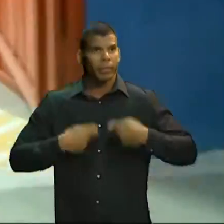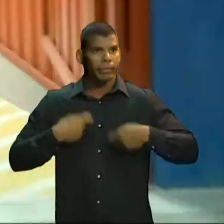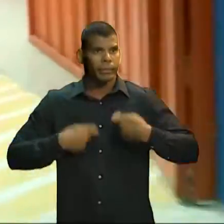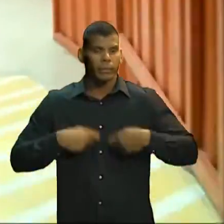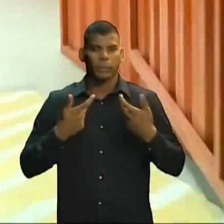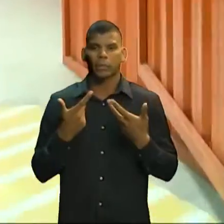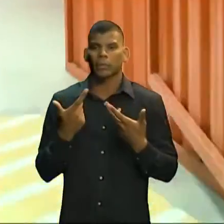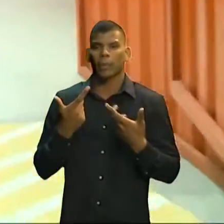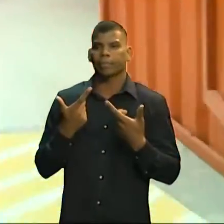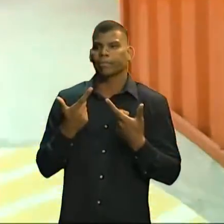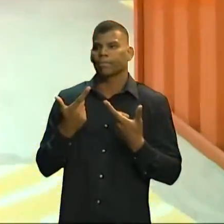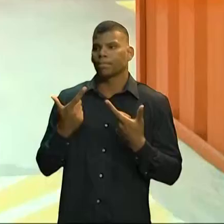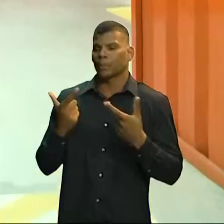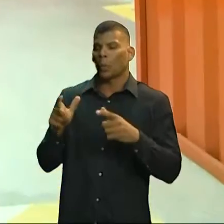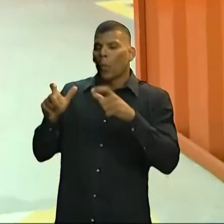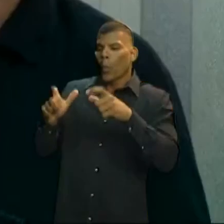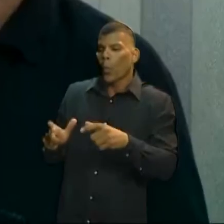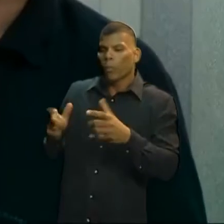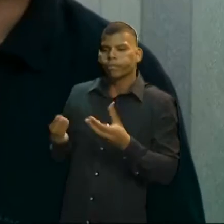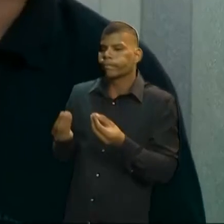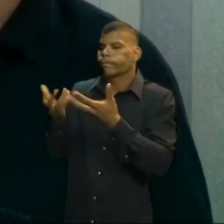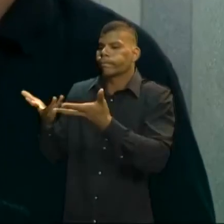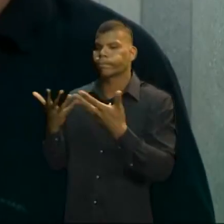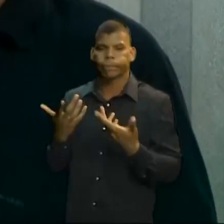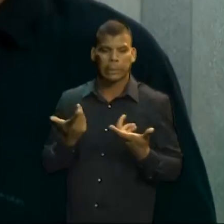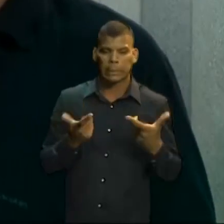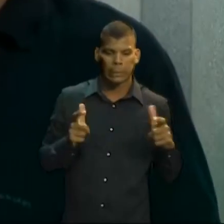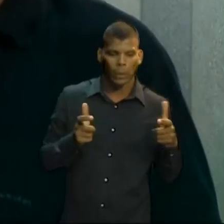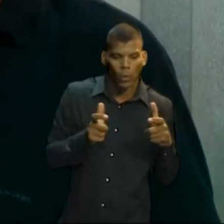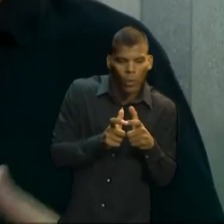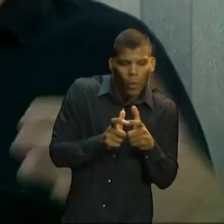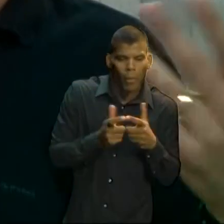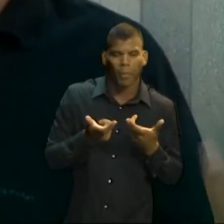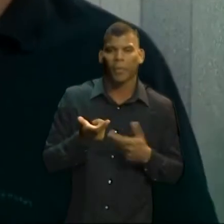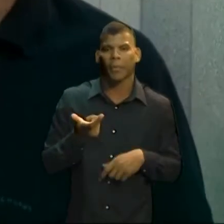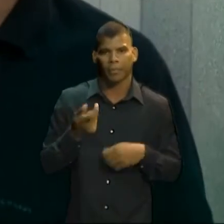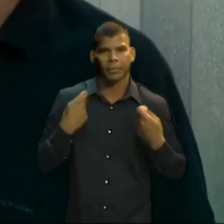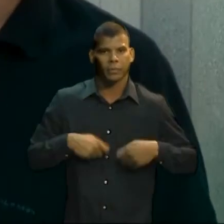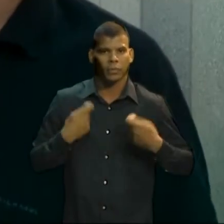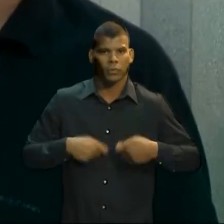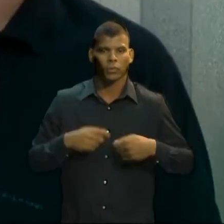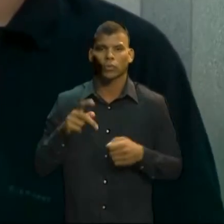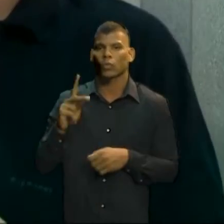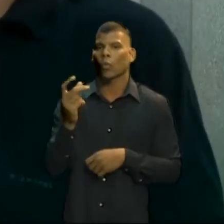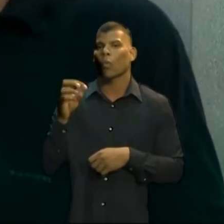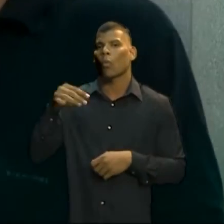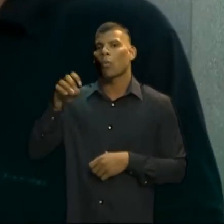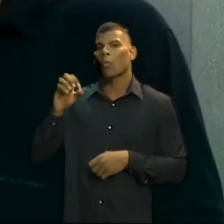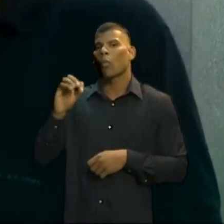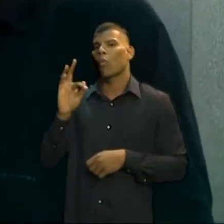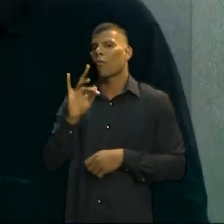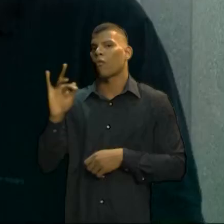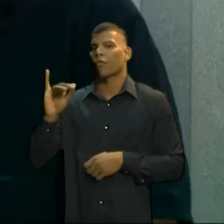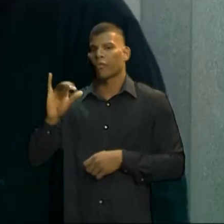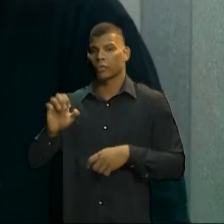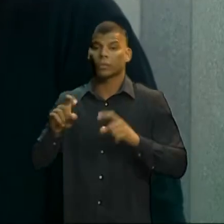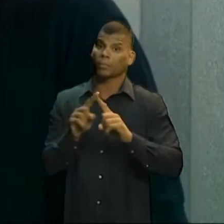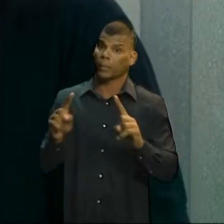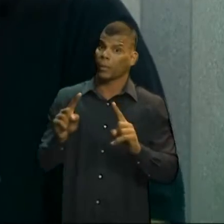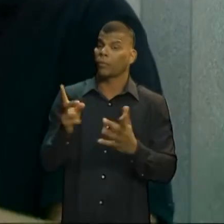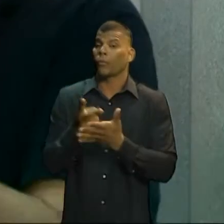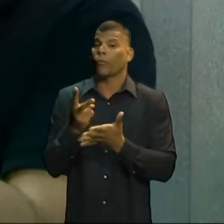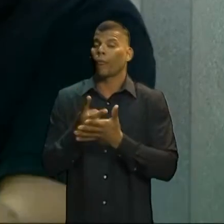seus imóveis, tiveram que reduzir equipe física e passaram a ter home office, mas que continuaram precisando